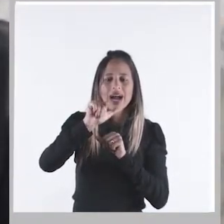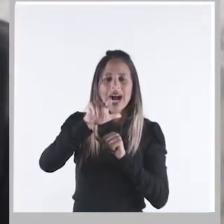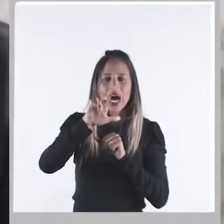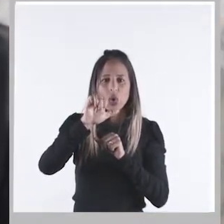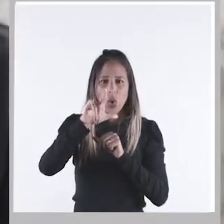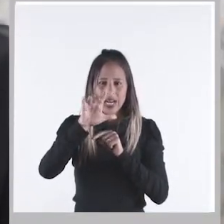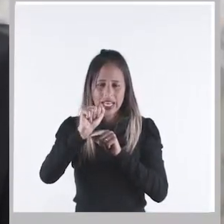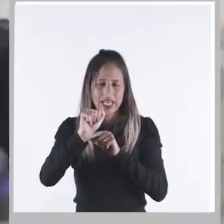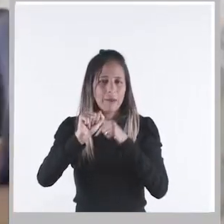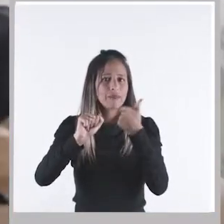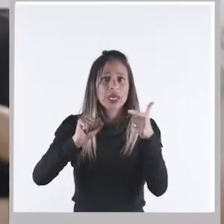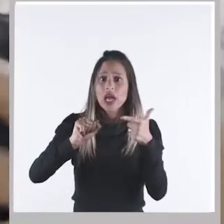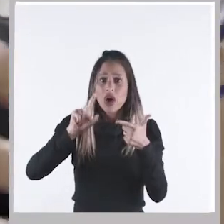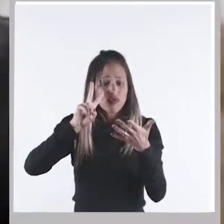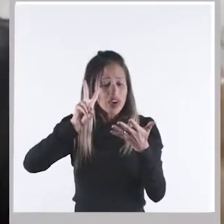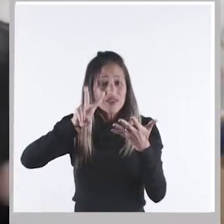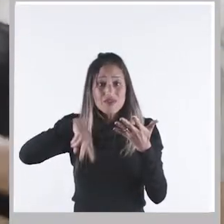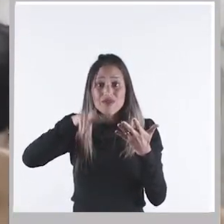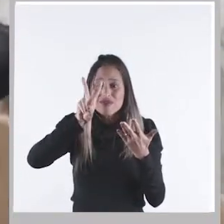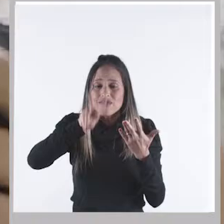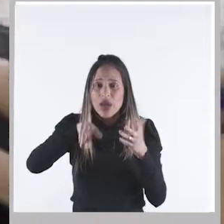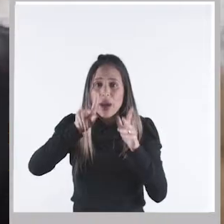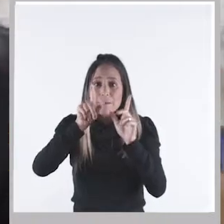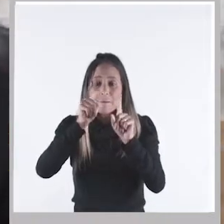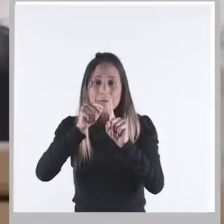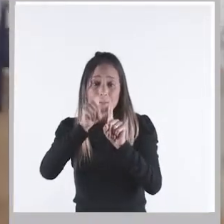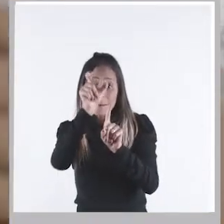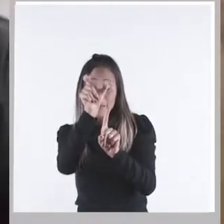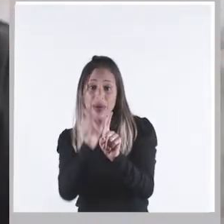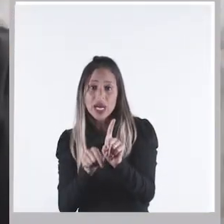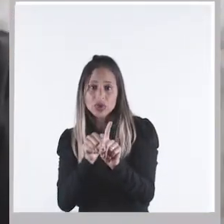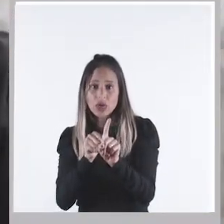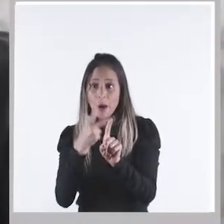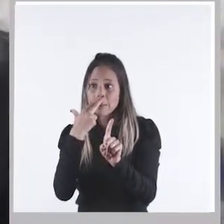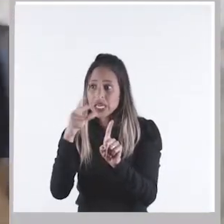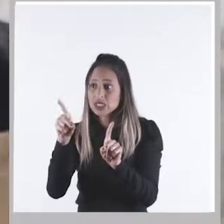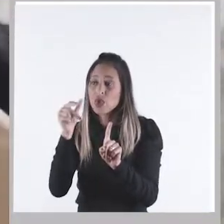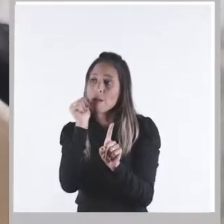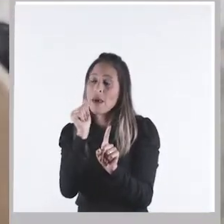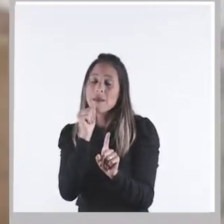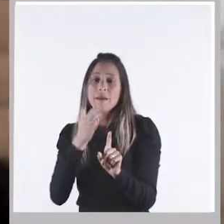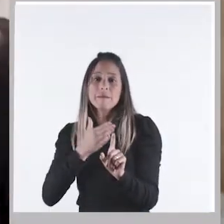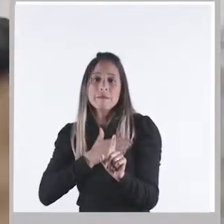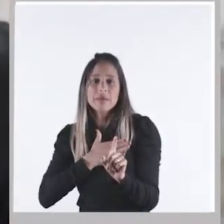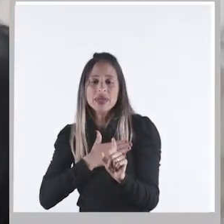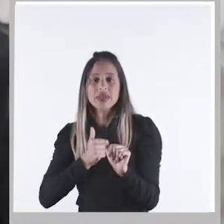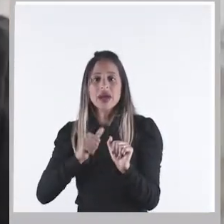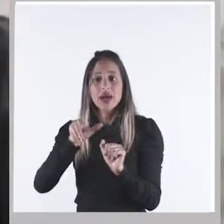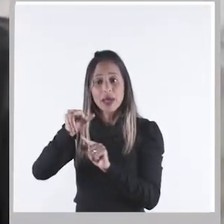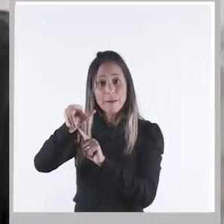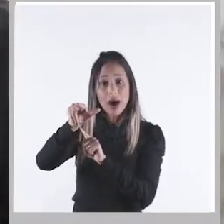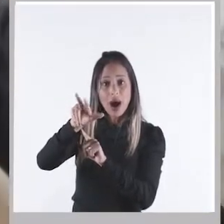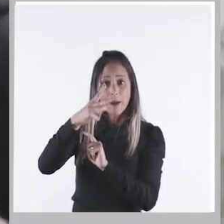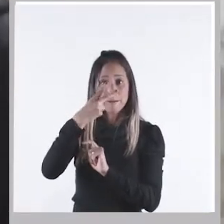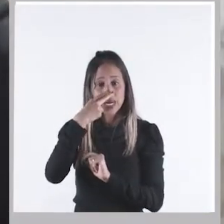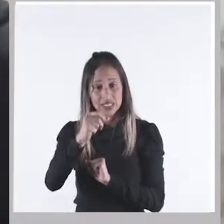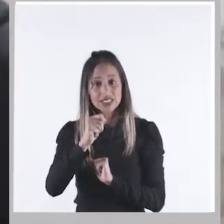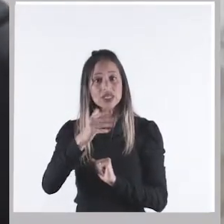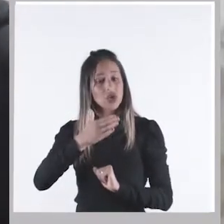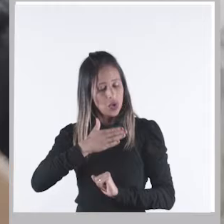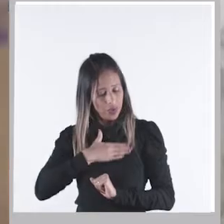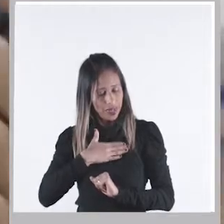ler Conceição Evaristo, que aí eu fui ver personagens parecidos com a minha mãe, né, parecido com as minhas irmãs,